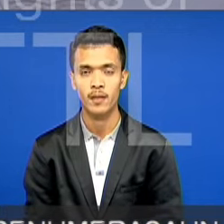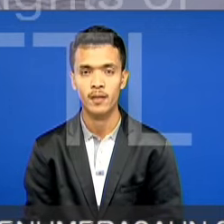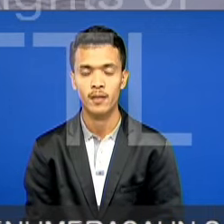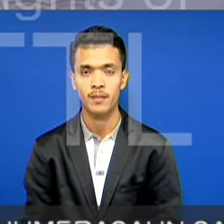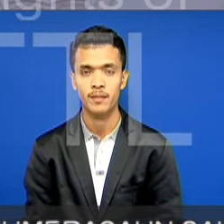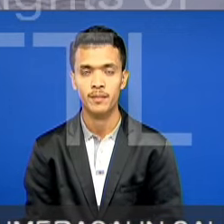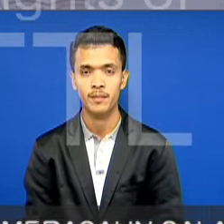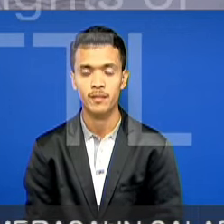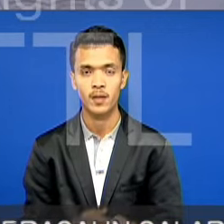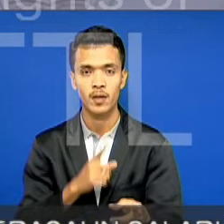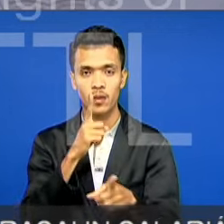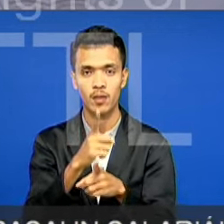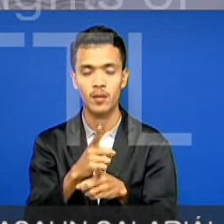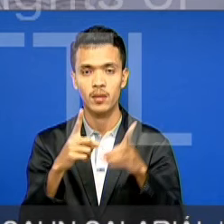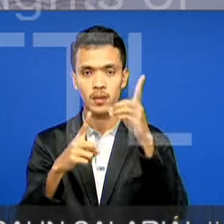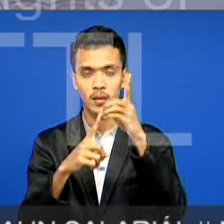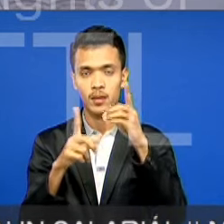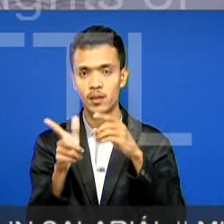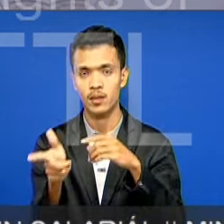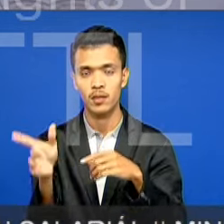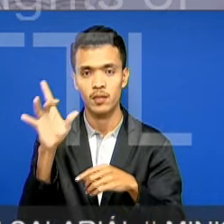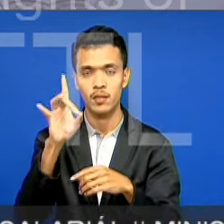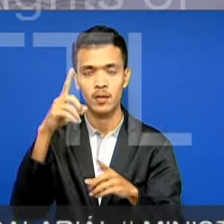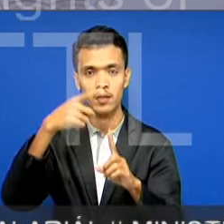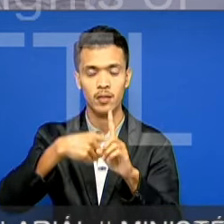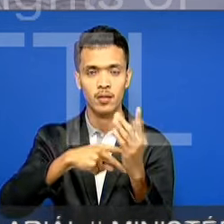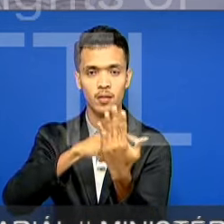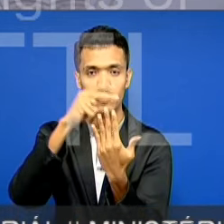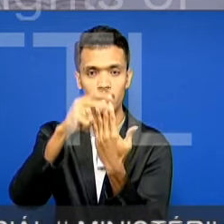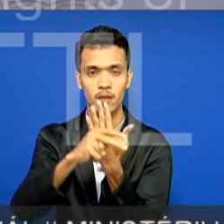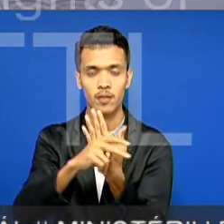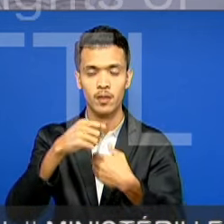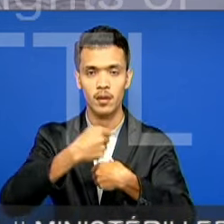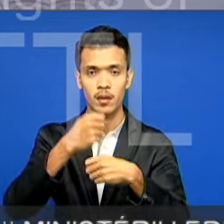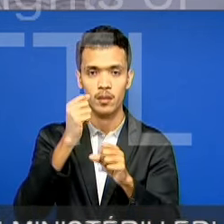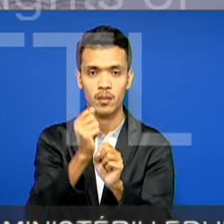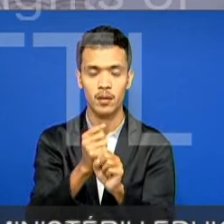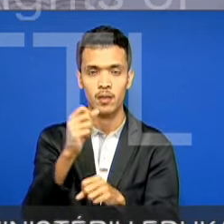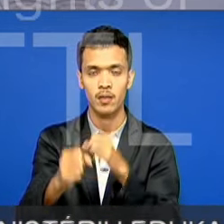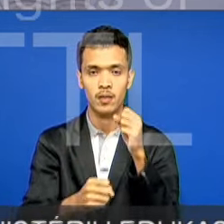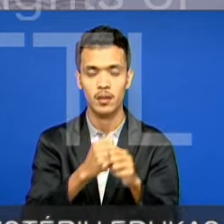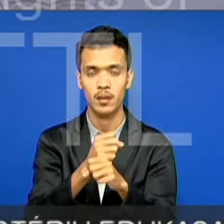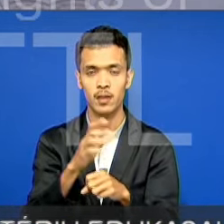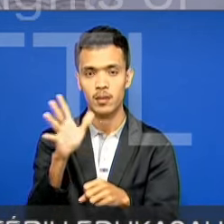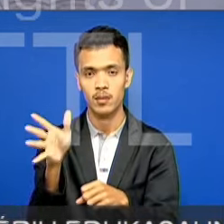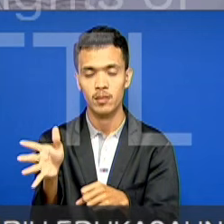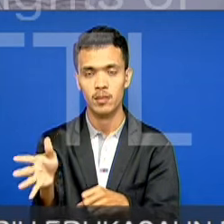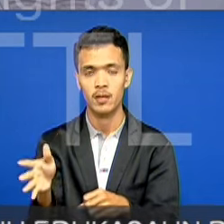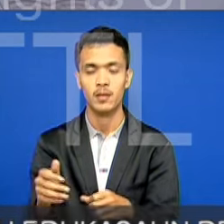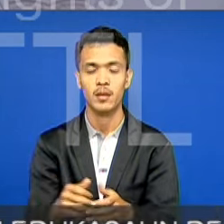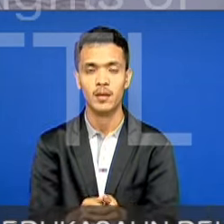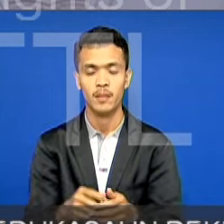no lógico 28 de novembro, tinha mainé, macalo 50 anos. Mas